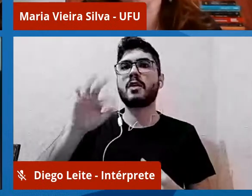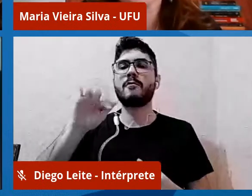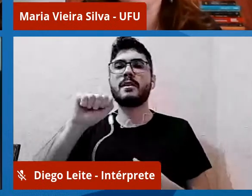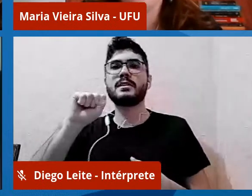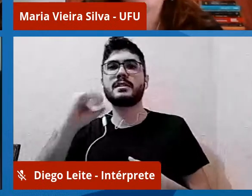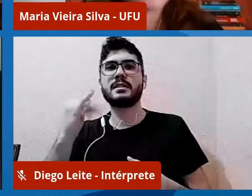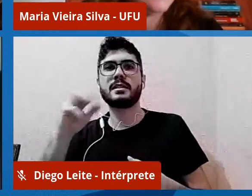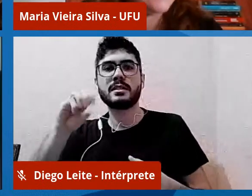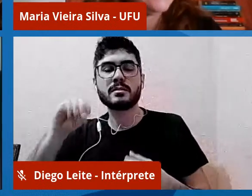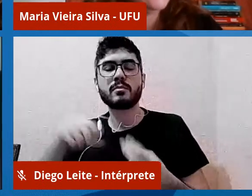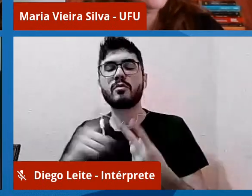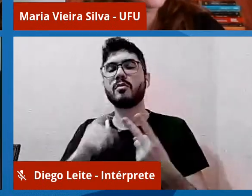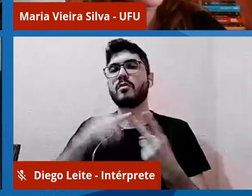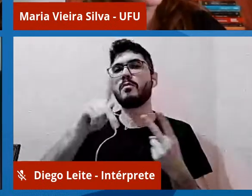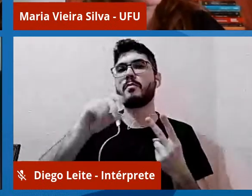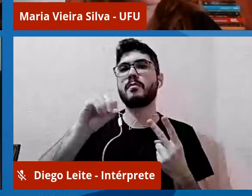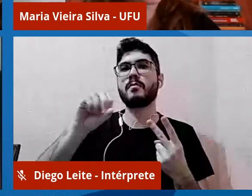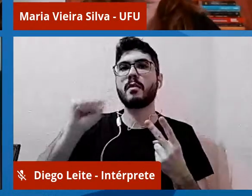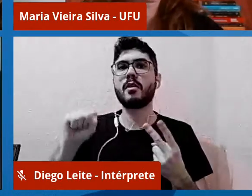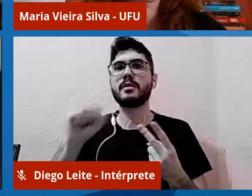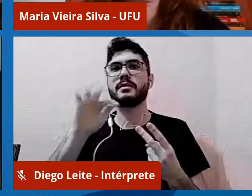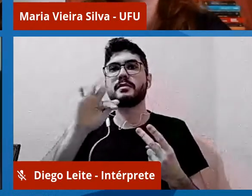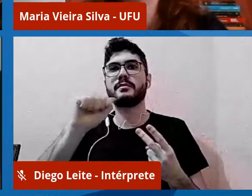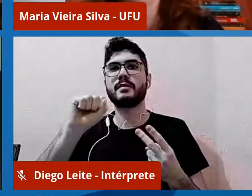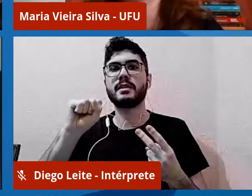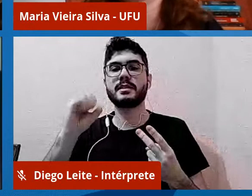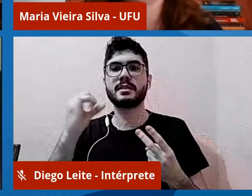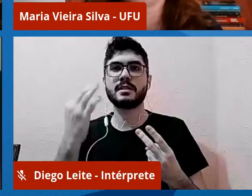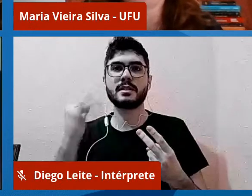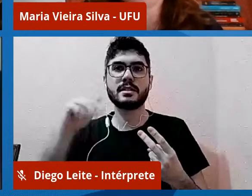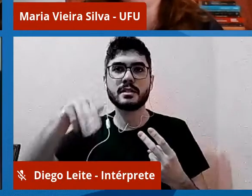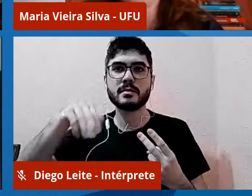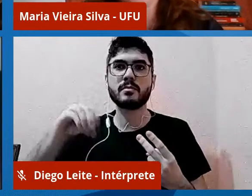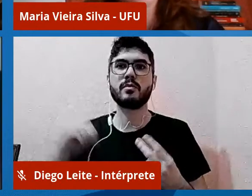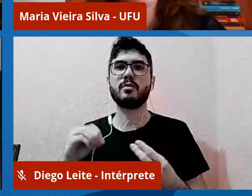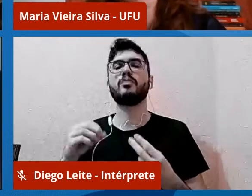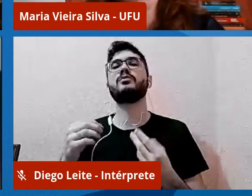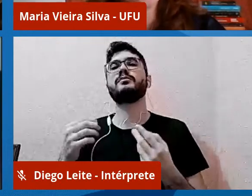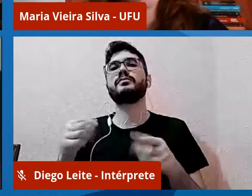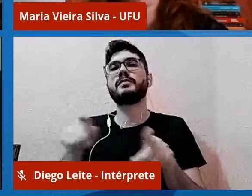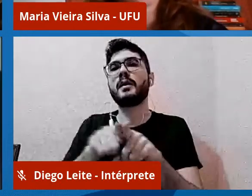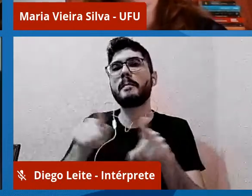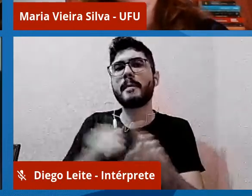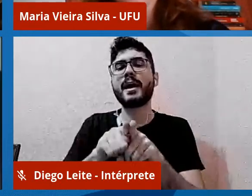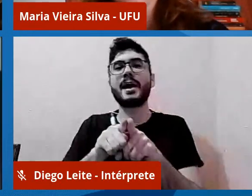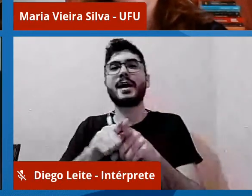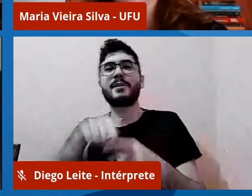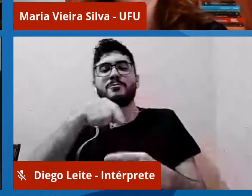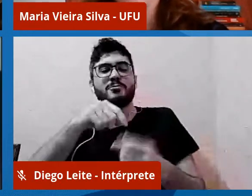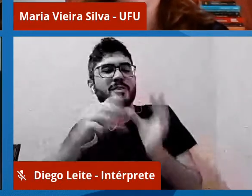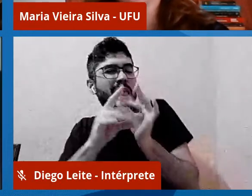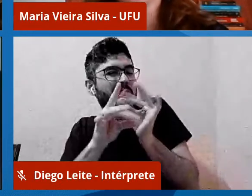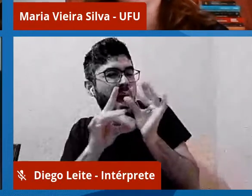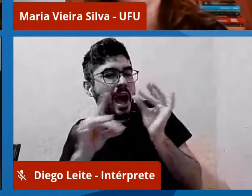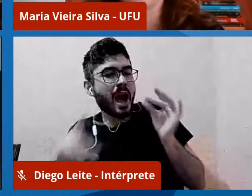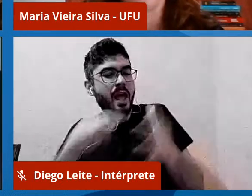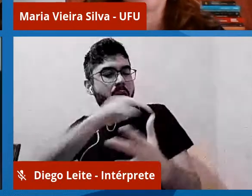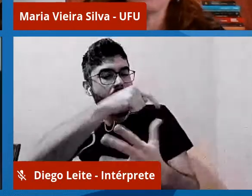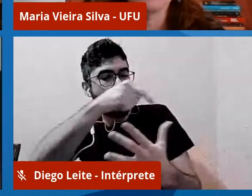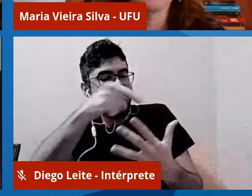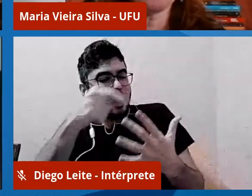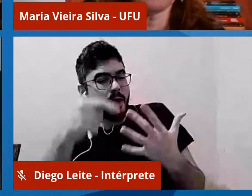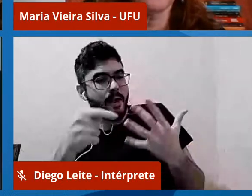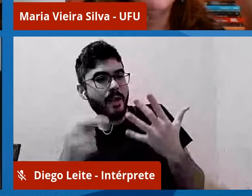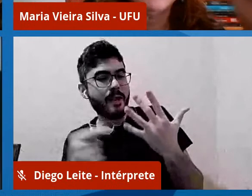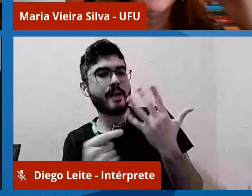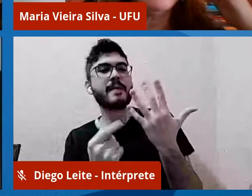pós-fascismo, né, e o que tem de comum aí como aspectos do